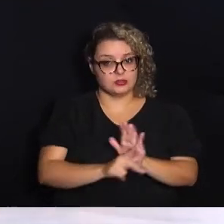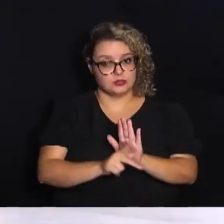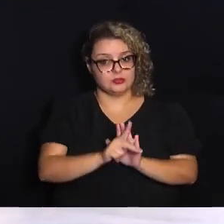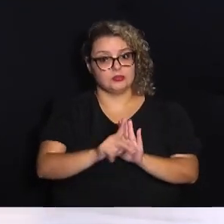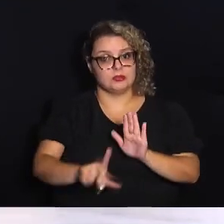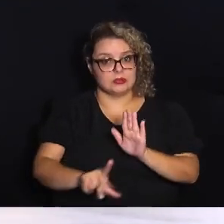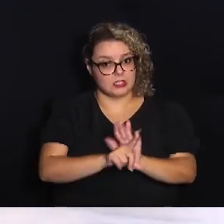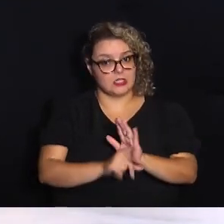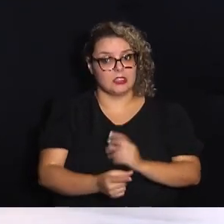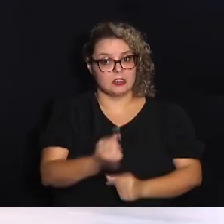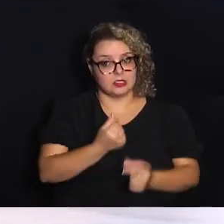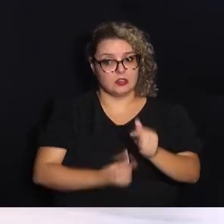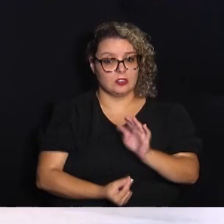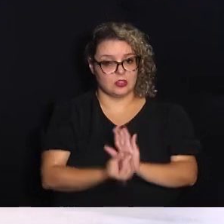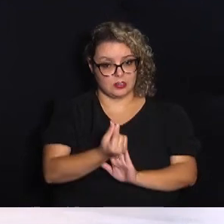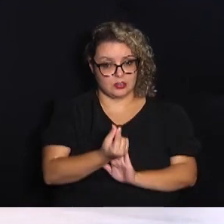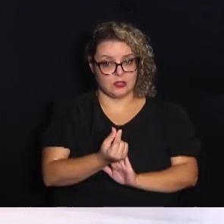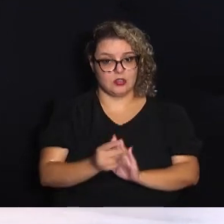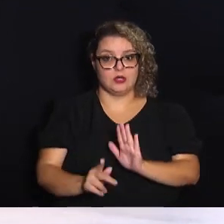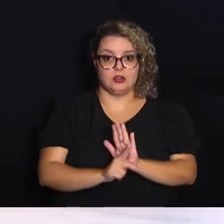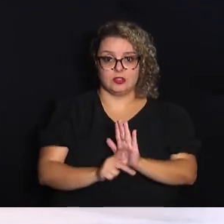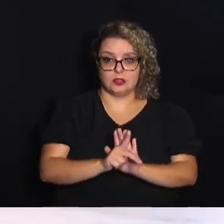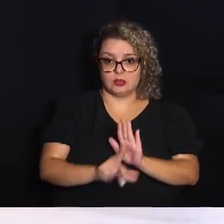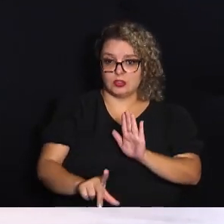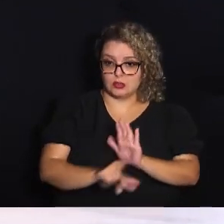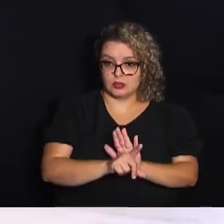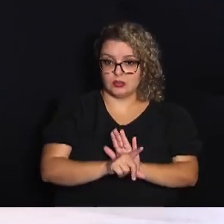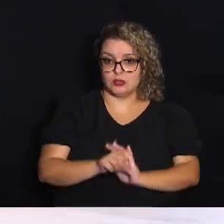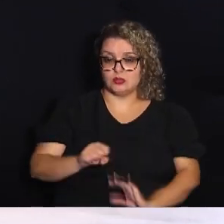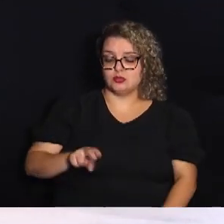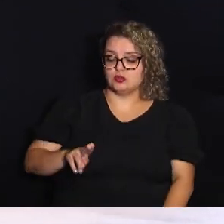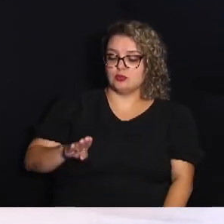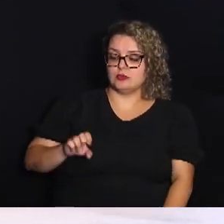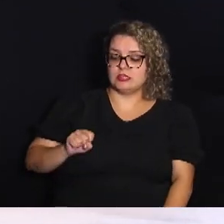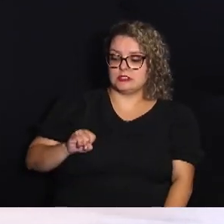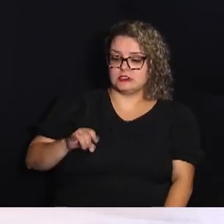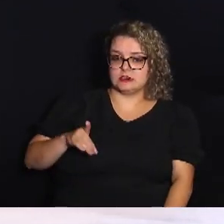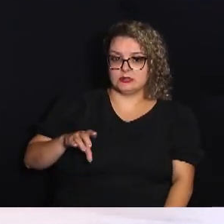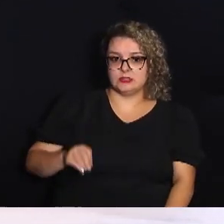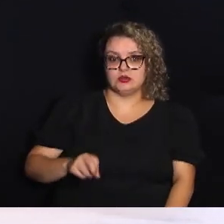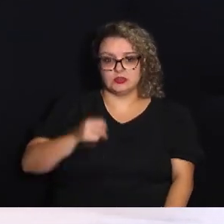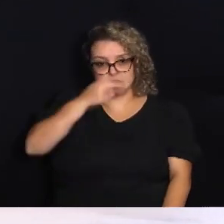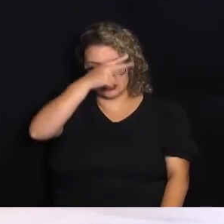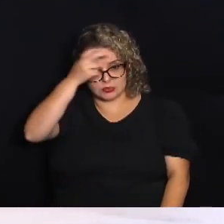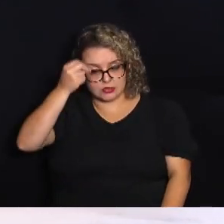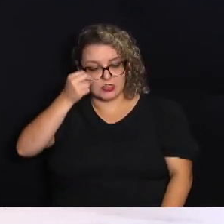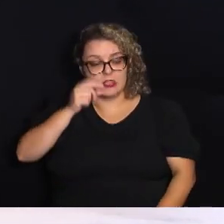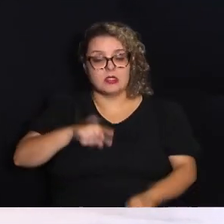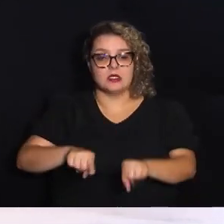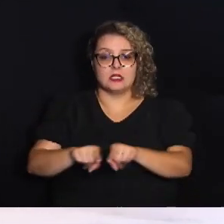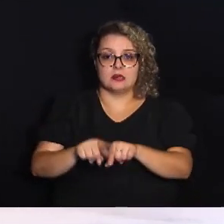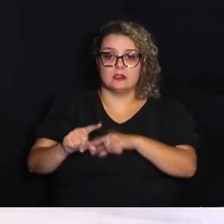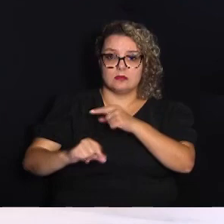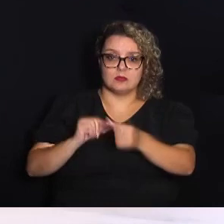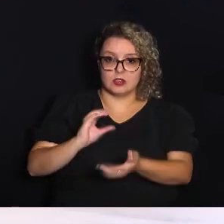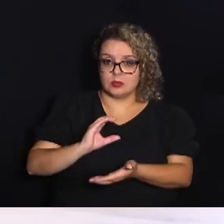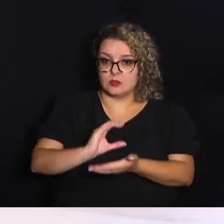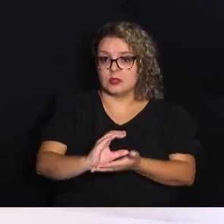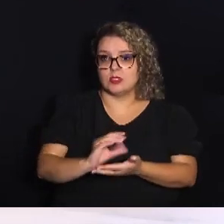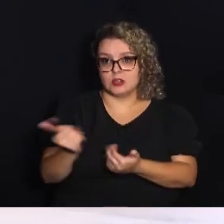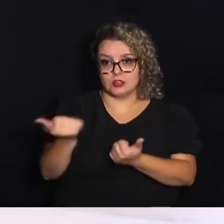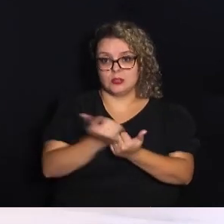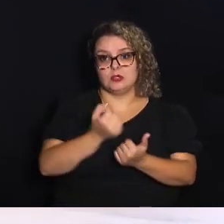redação final do projeto da lei orçamentária do projeto da lei sobre subs do prefeito e verba de